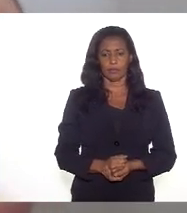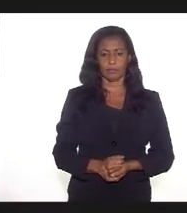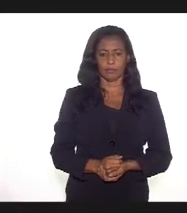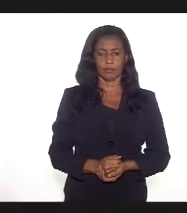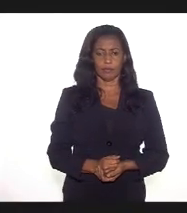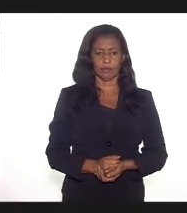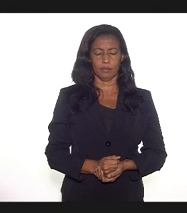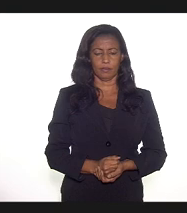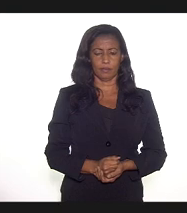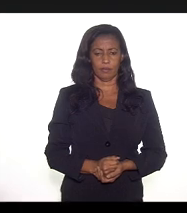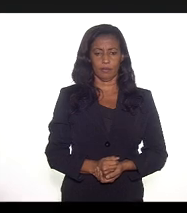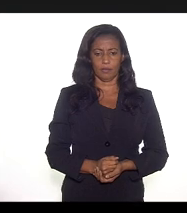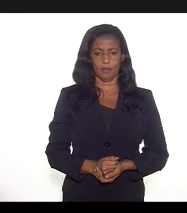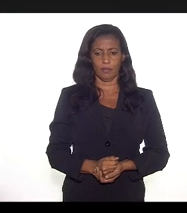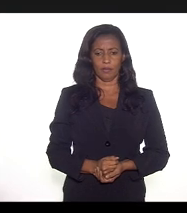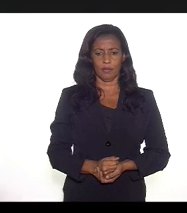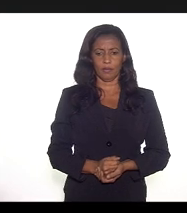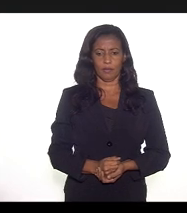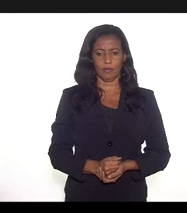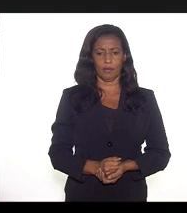ordem, presidente.